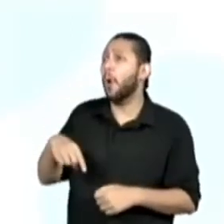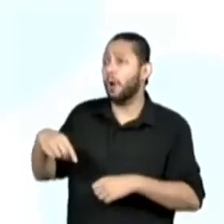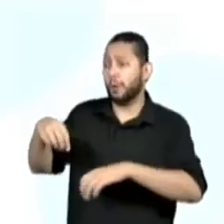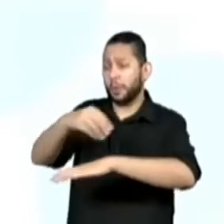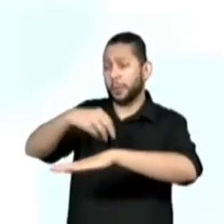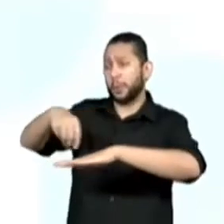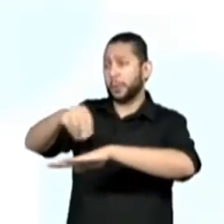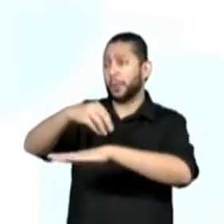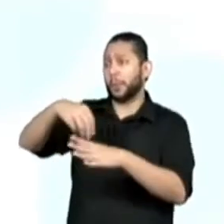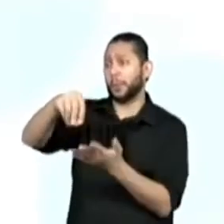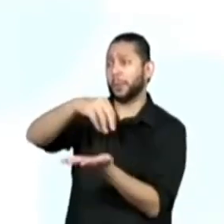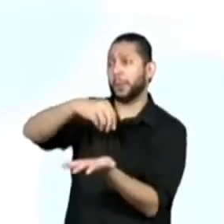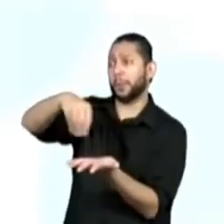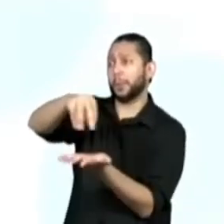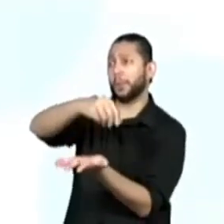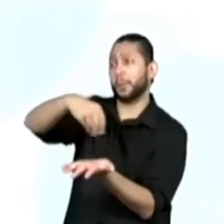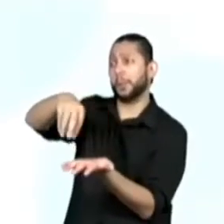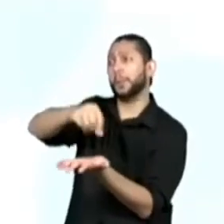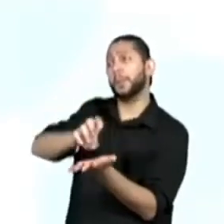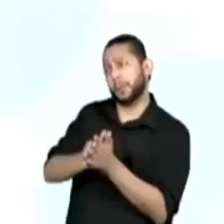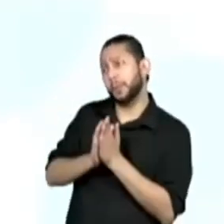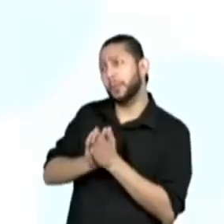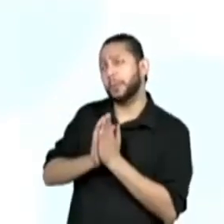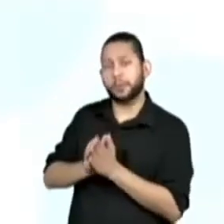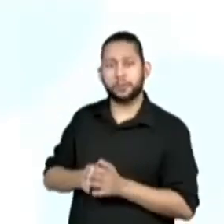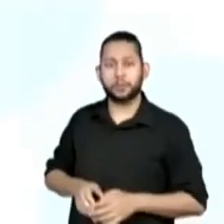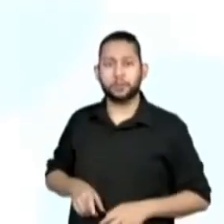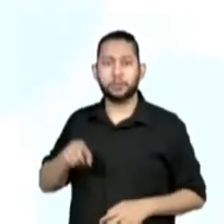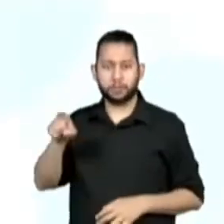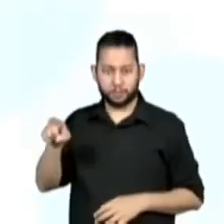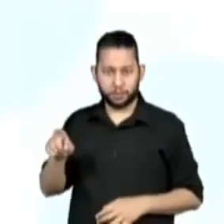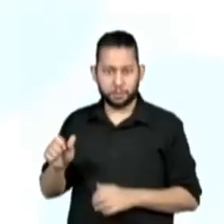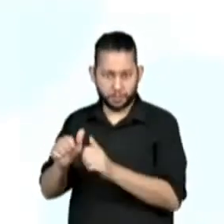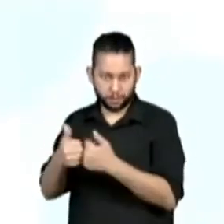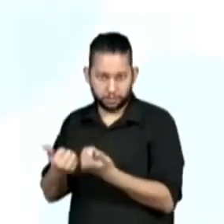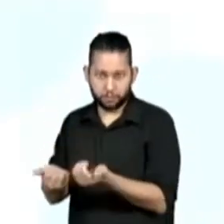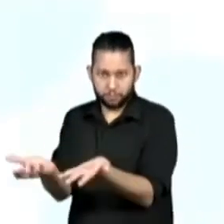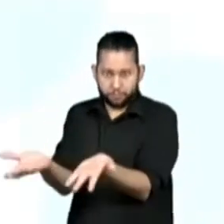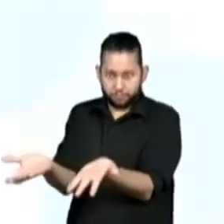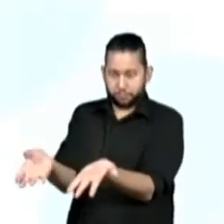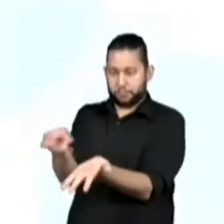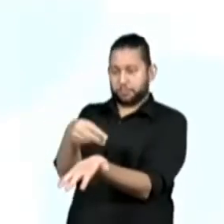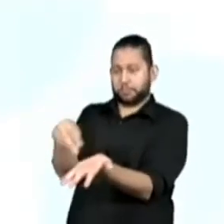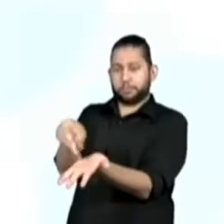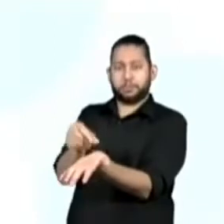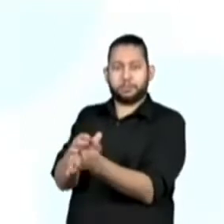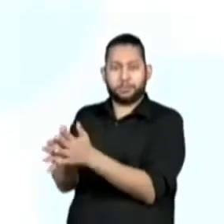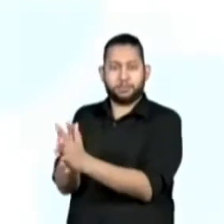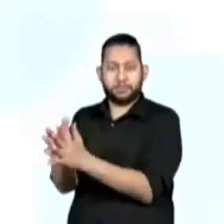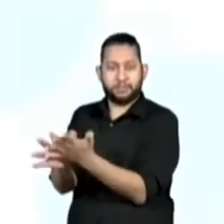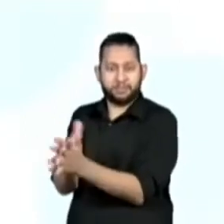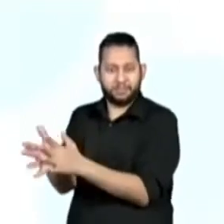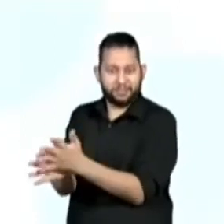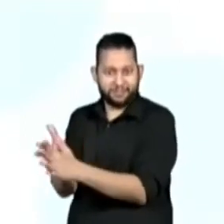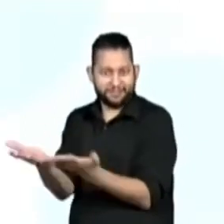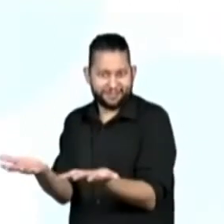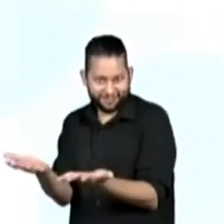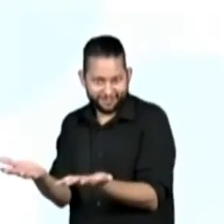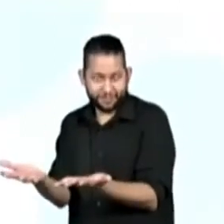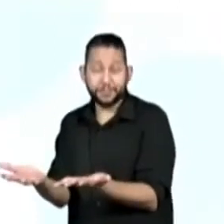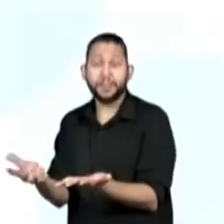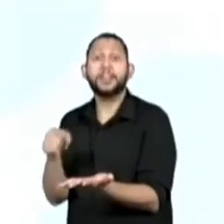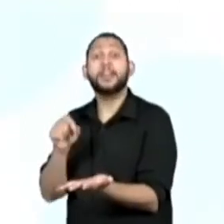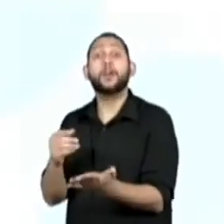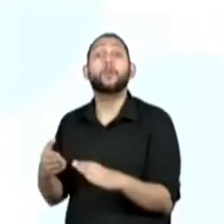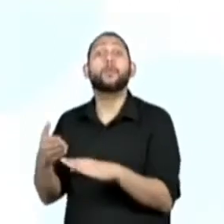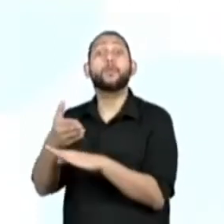massa? Quando o padeiro lhe espargiu a massa na pata, correu até o moleiro e